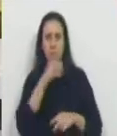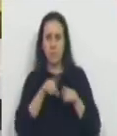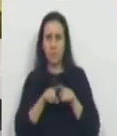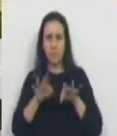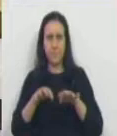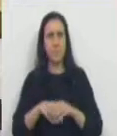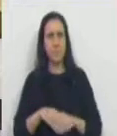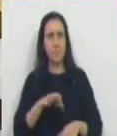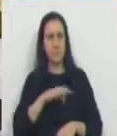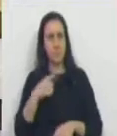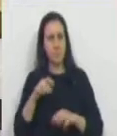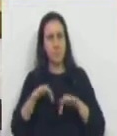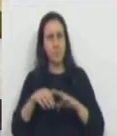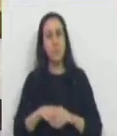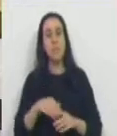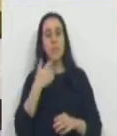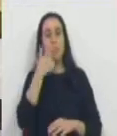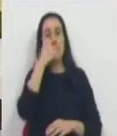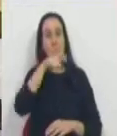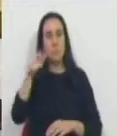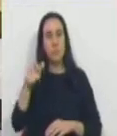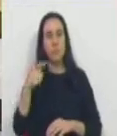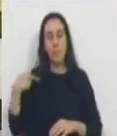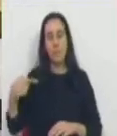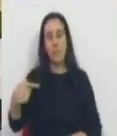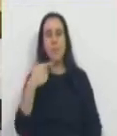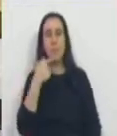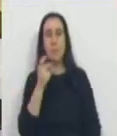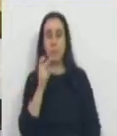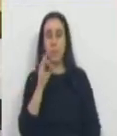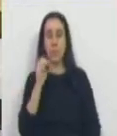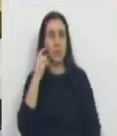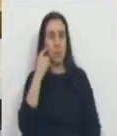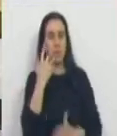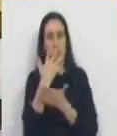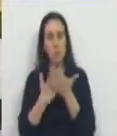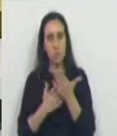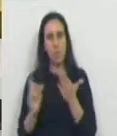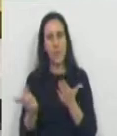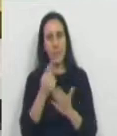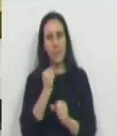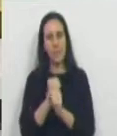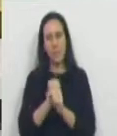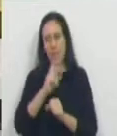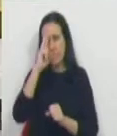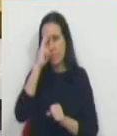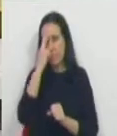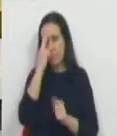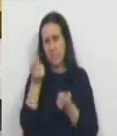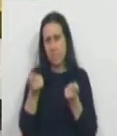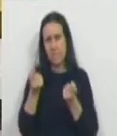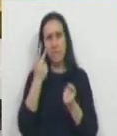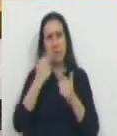Presidente, estamos a falar de pessoas a quem se diz na prática que ao fim de 40 anos de descontos têm que trabalhar até ao limite das suas